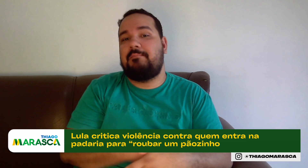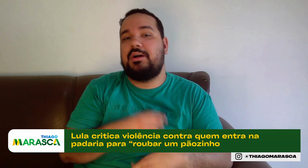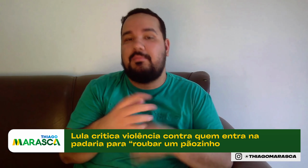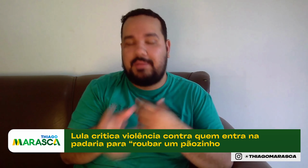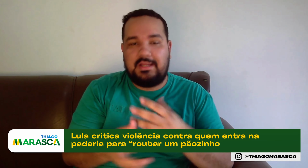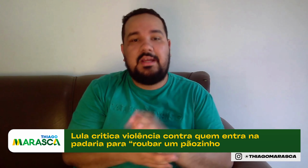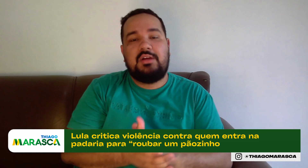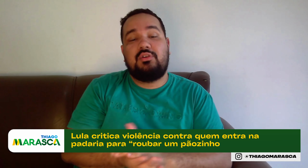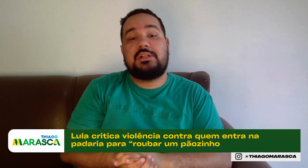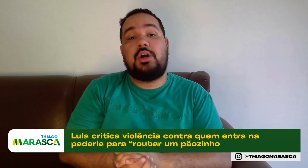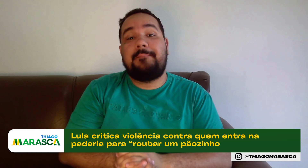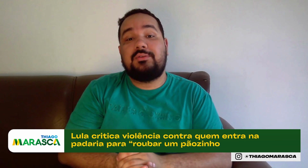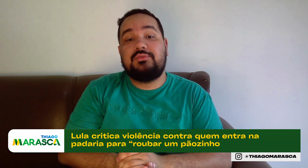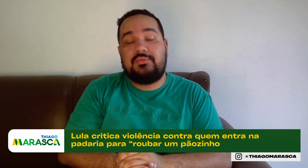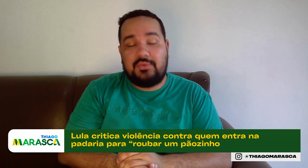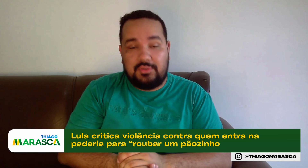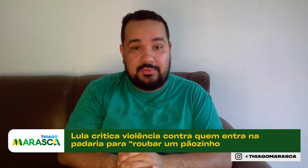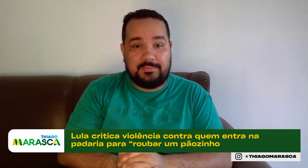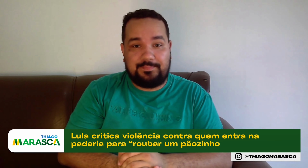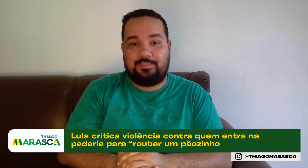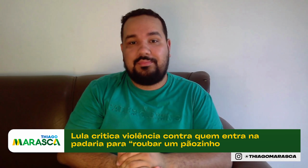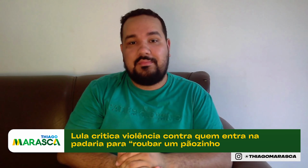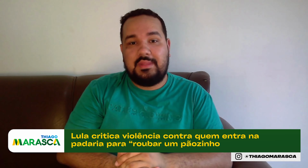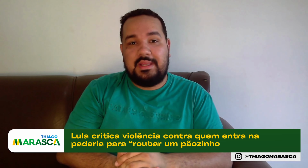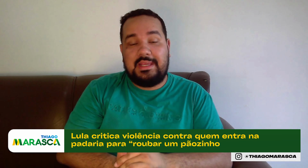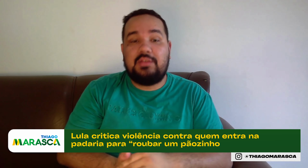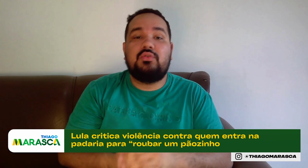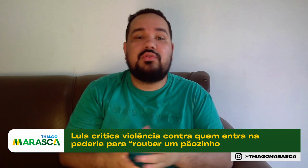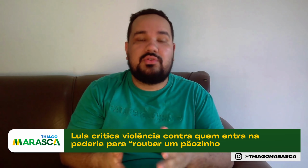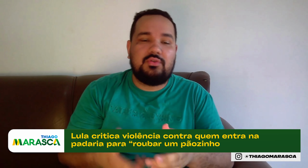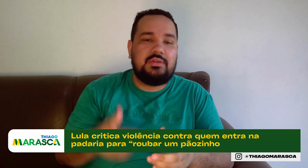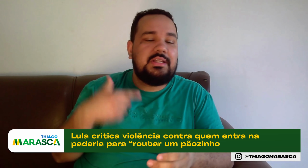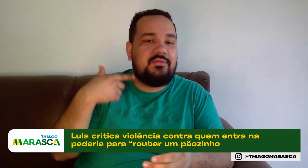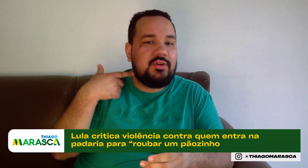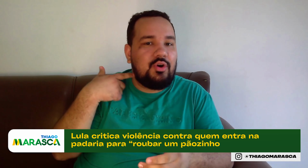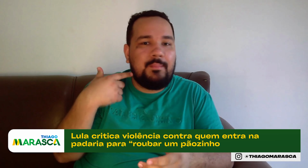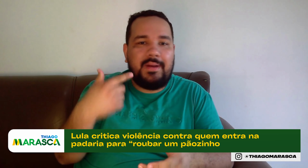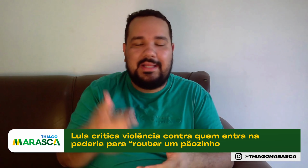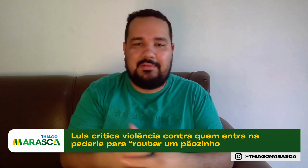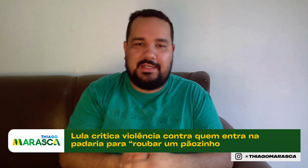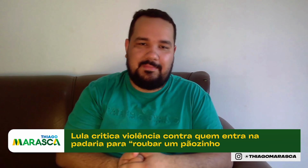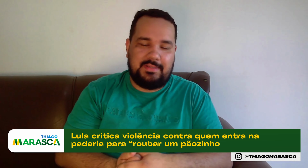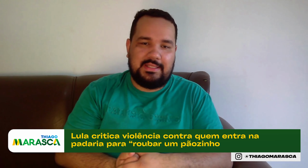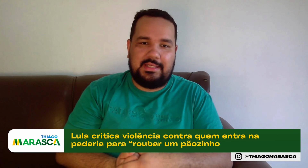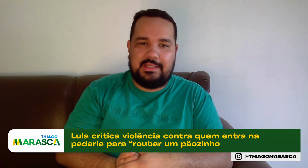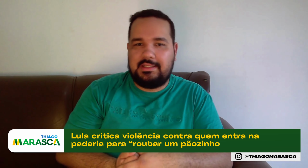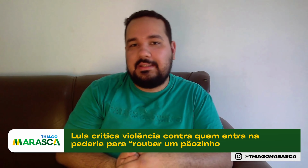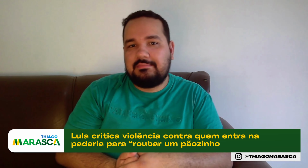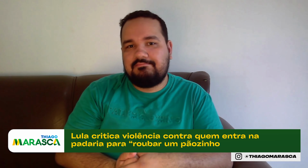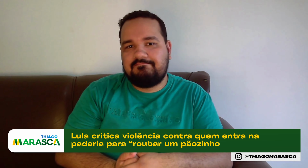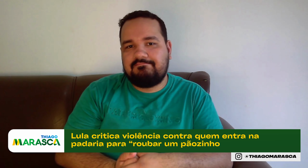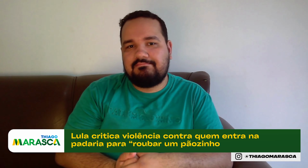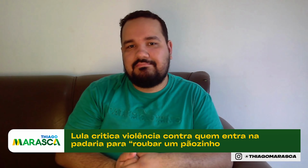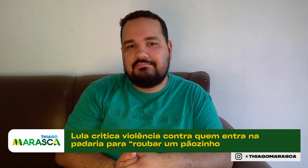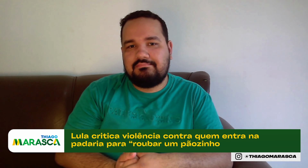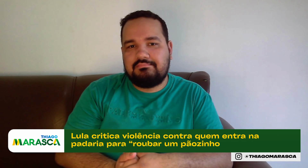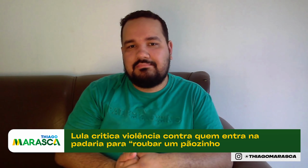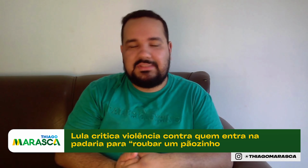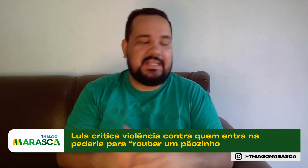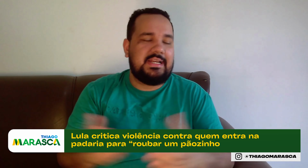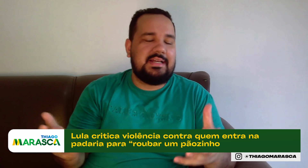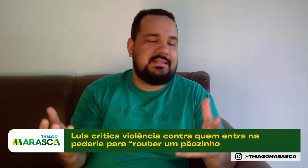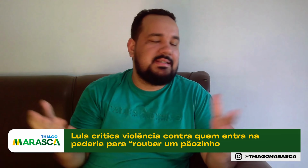amassar o pão para colocar o pão no forno ele gostou quando ele foi roubado lá na padaria dele